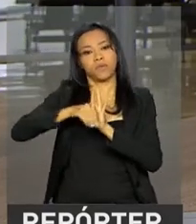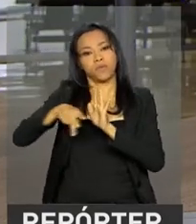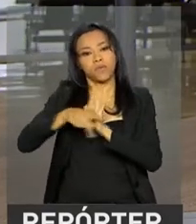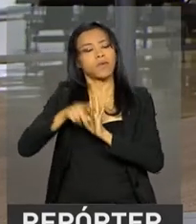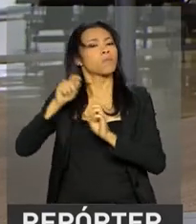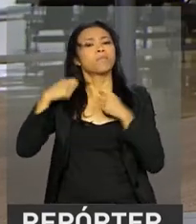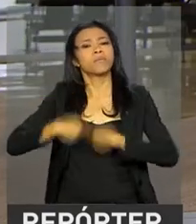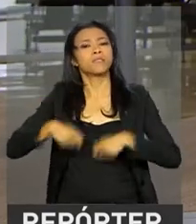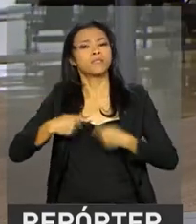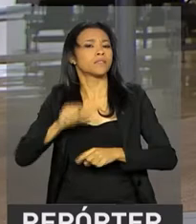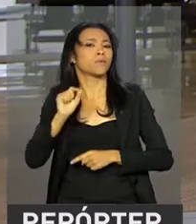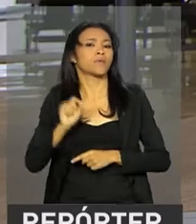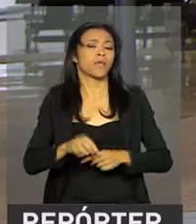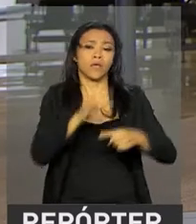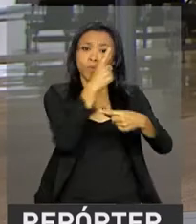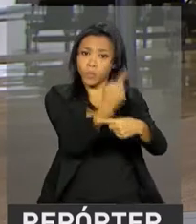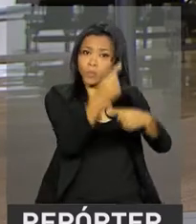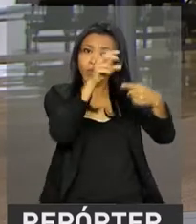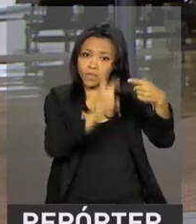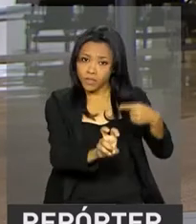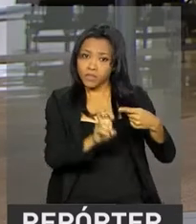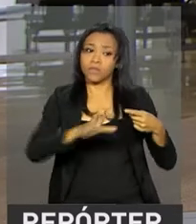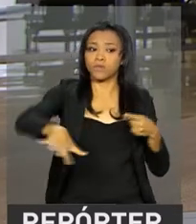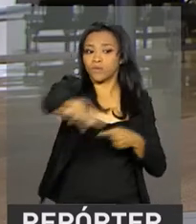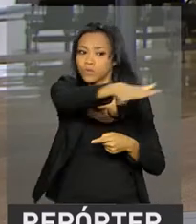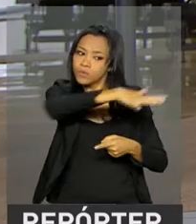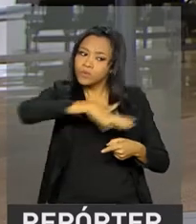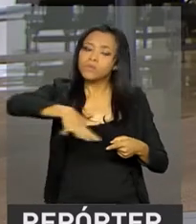são necessários um quinto